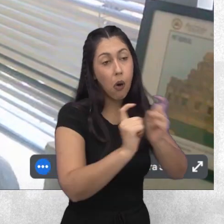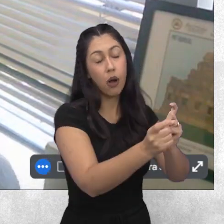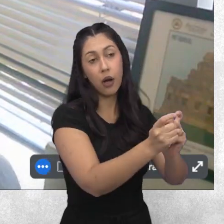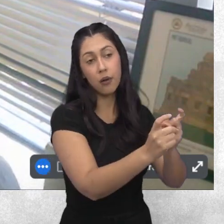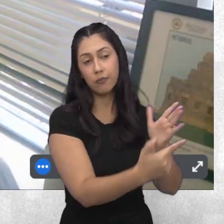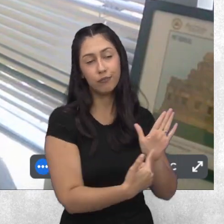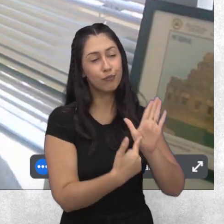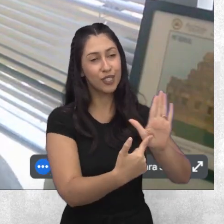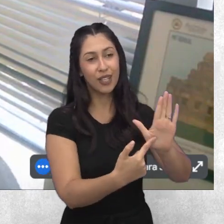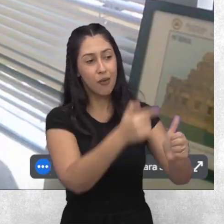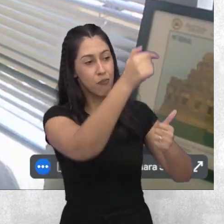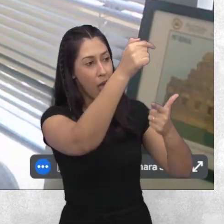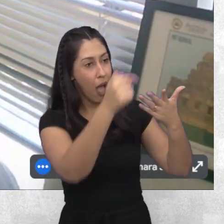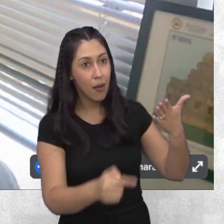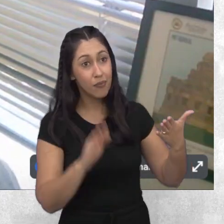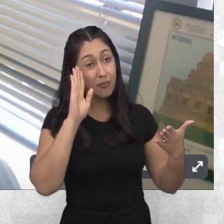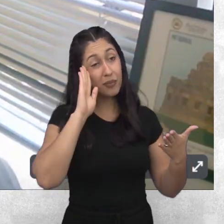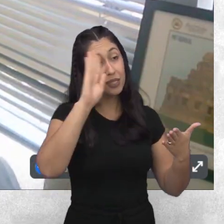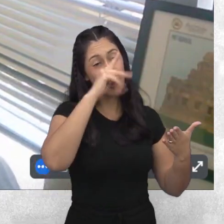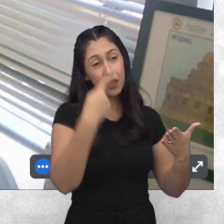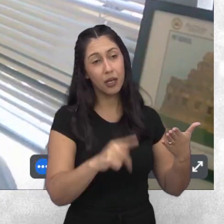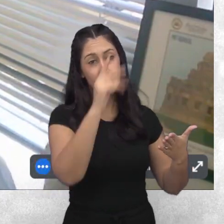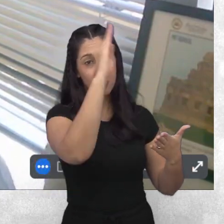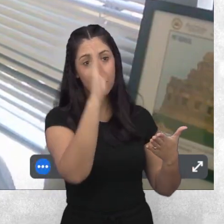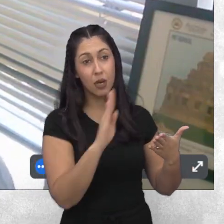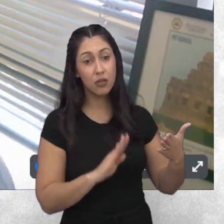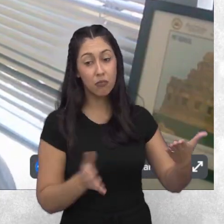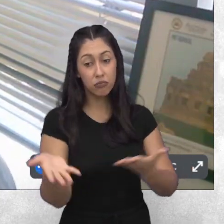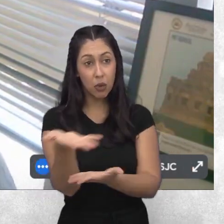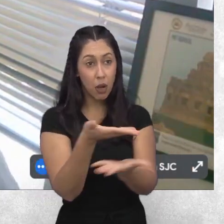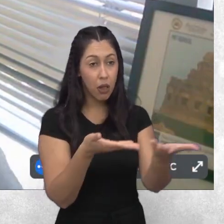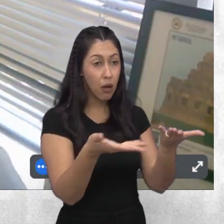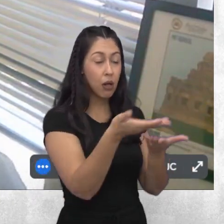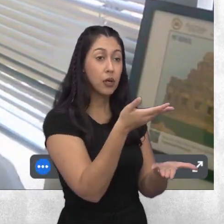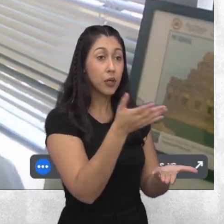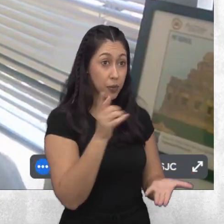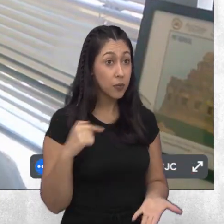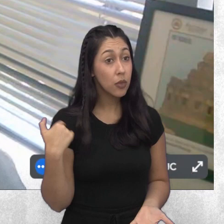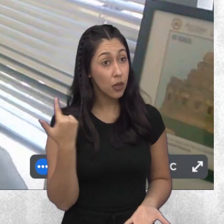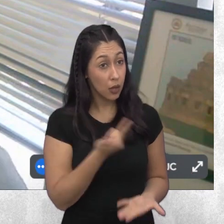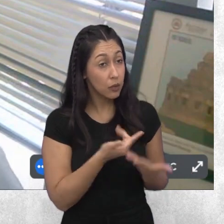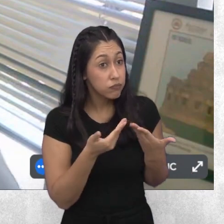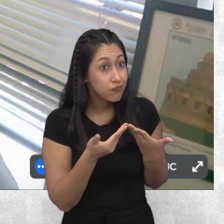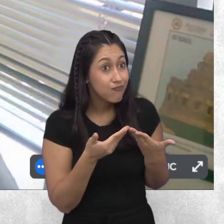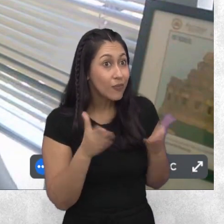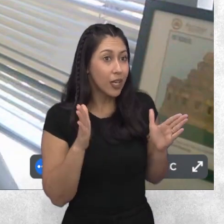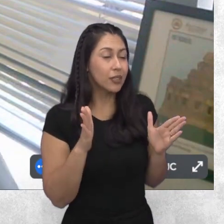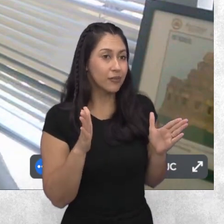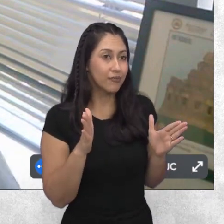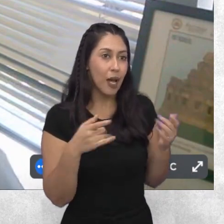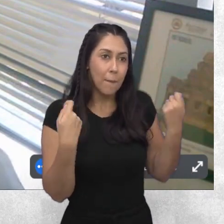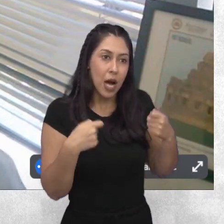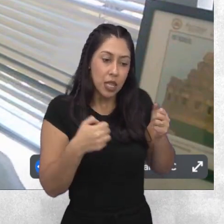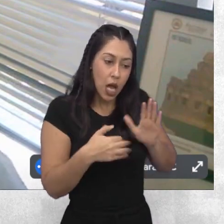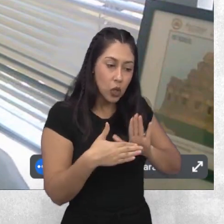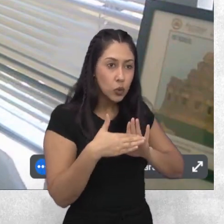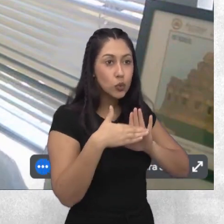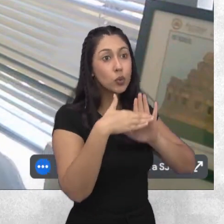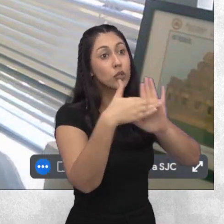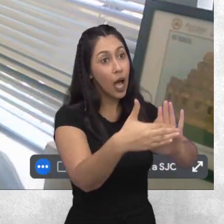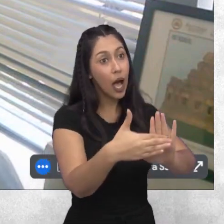apresentar as prioridades brasileiras e ver a reação dos países a essas prioridades. Estamos dispostos, é uma agenda que realmente engaja, que